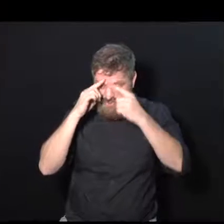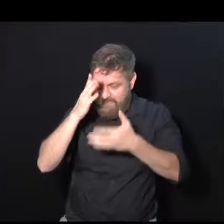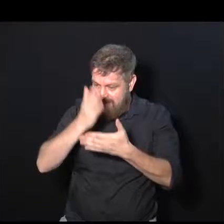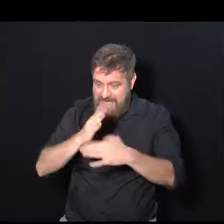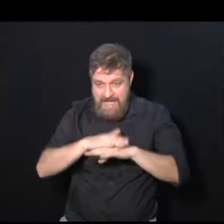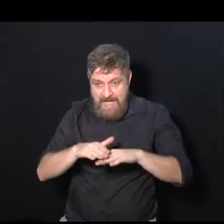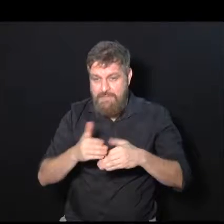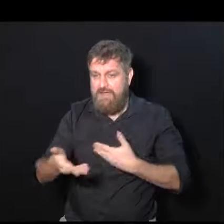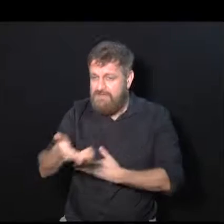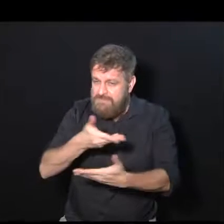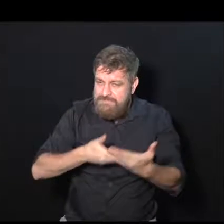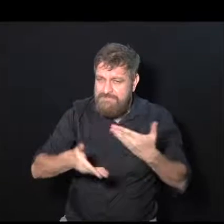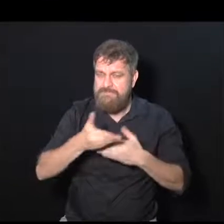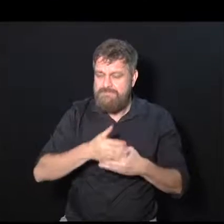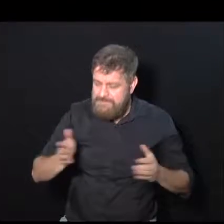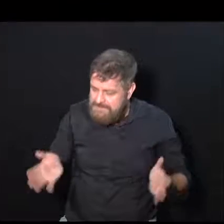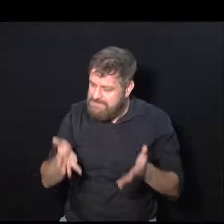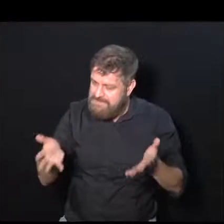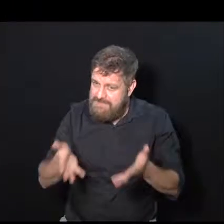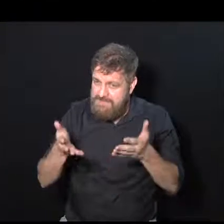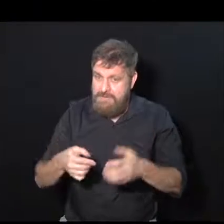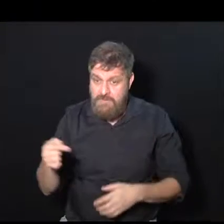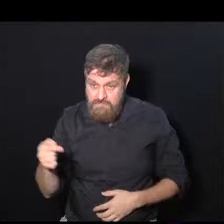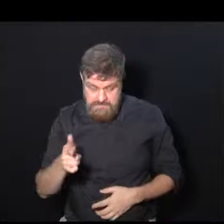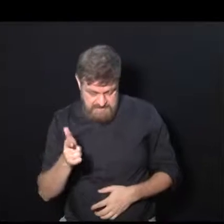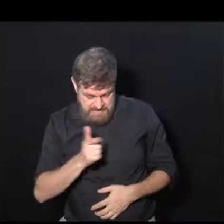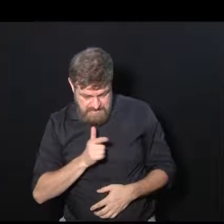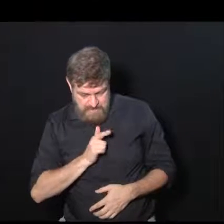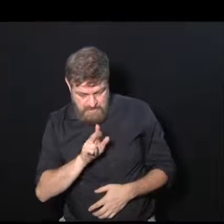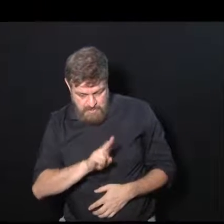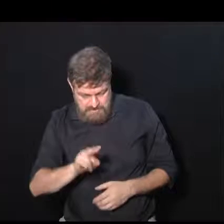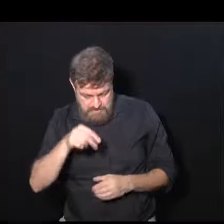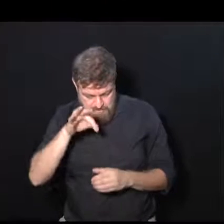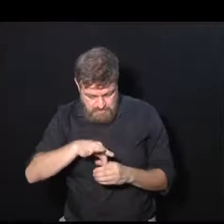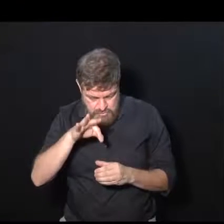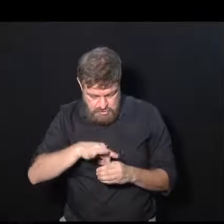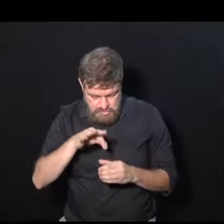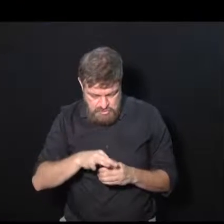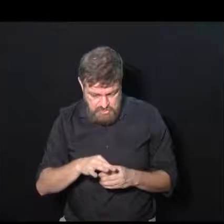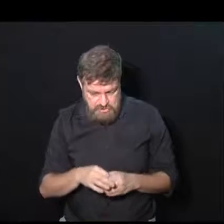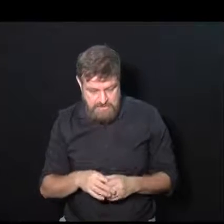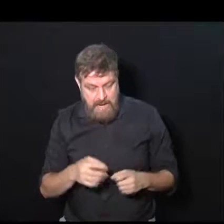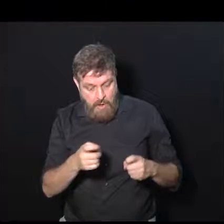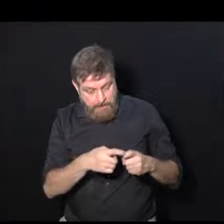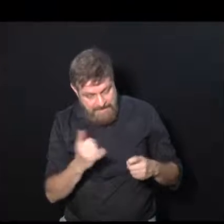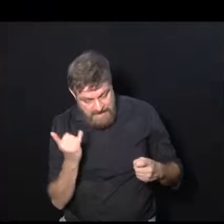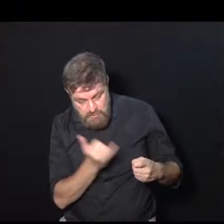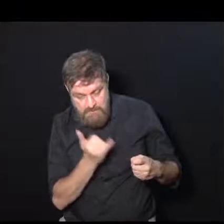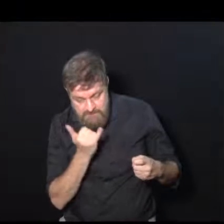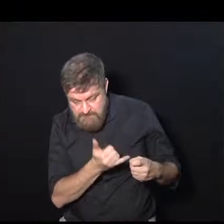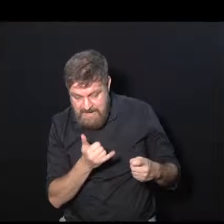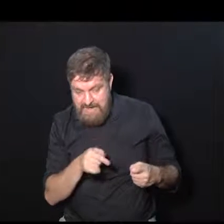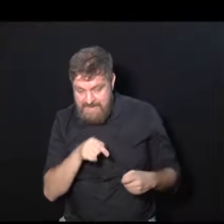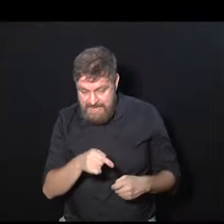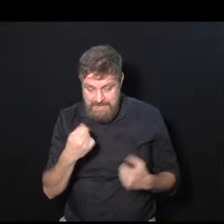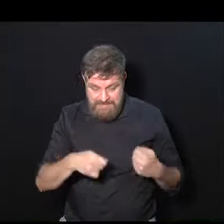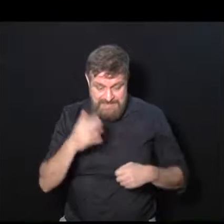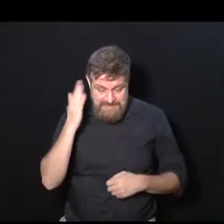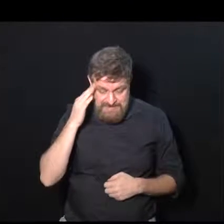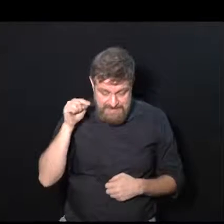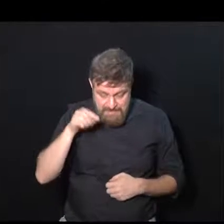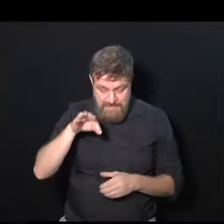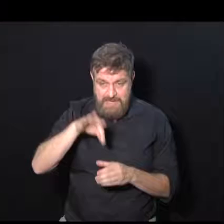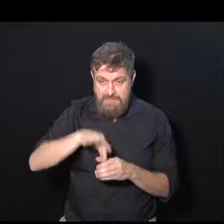dúvidas e a gente até incentiva, olha, se você estiver utilizando um chá, tem que avisar o seu médico, porque ele